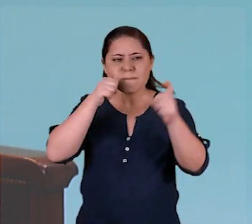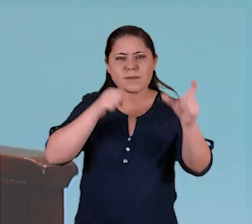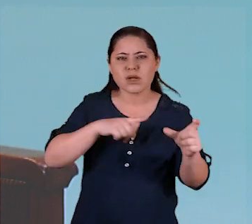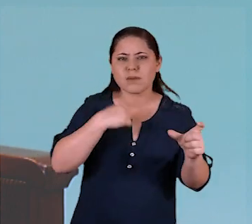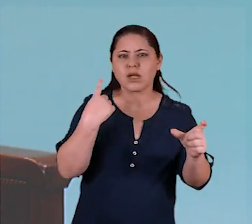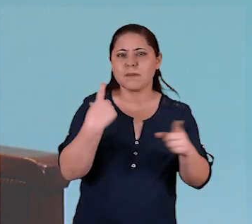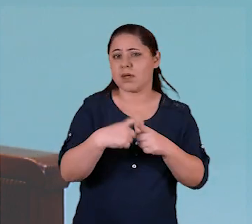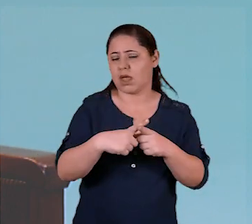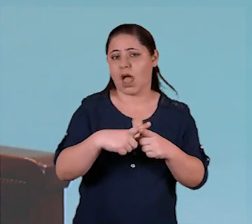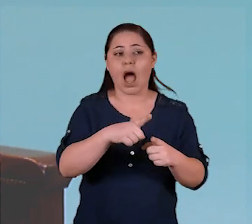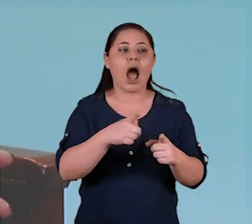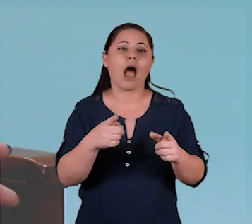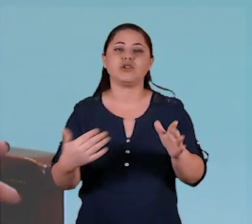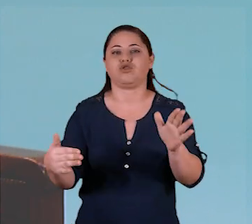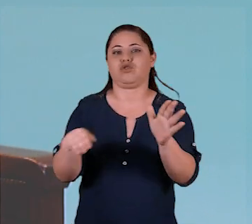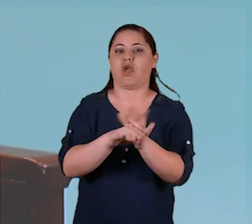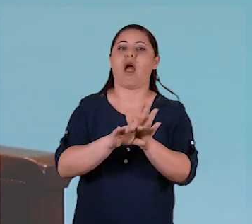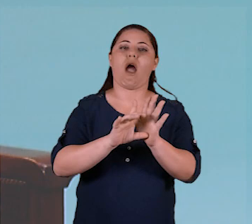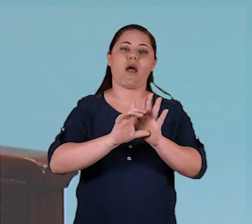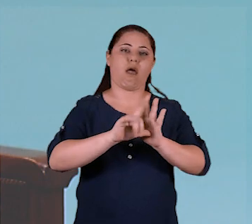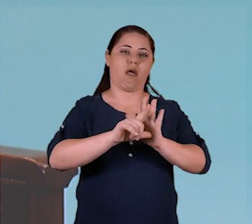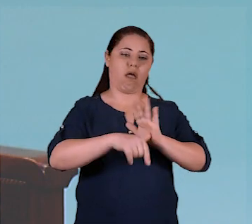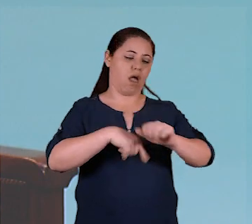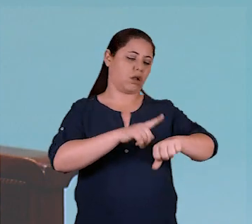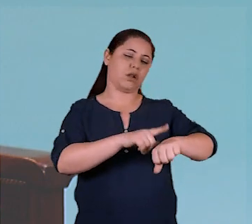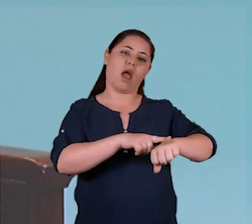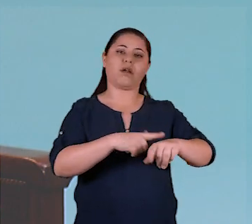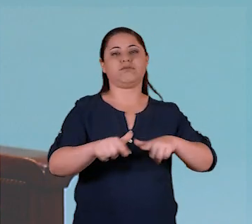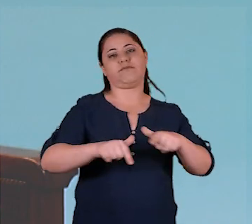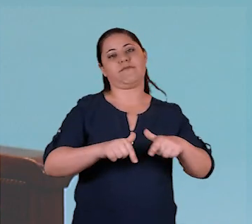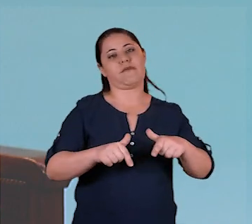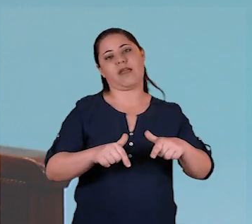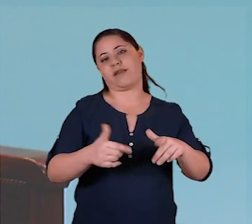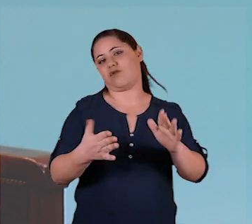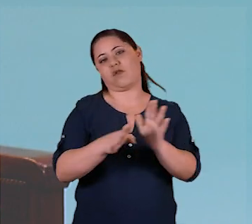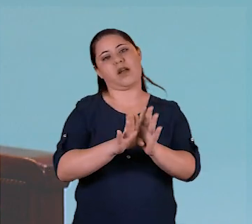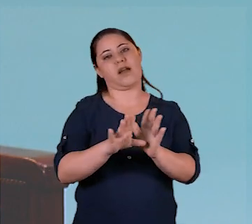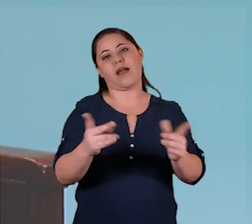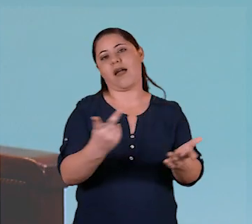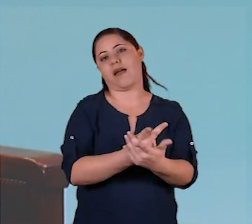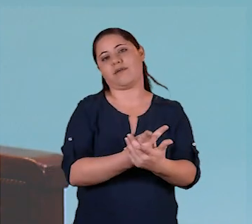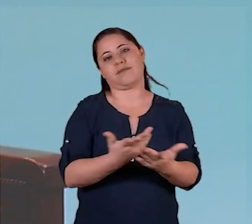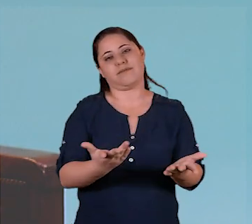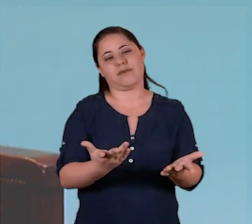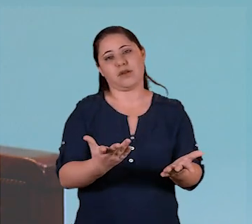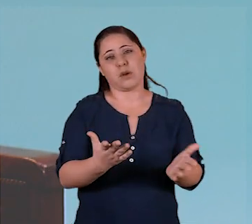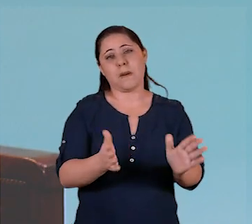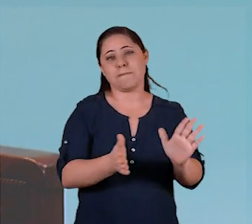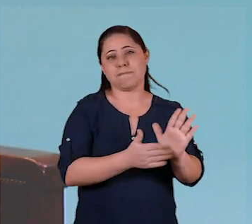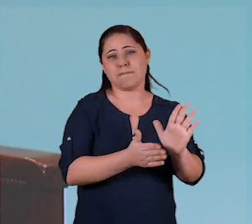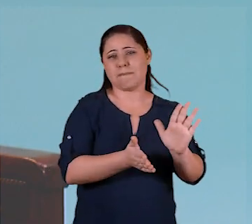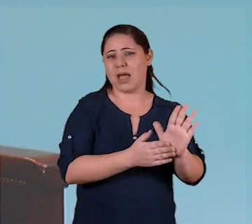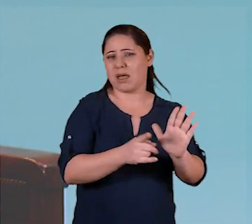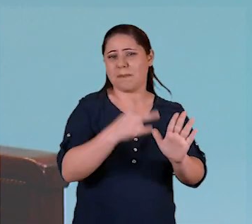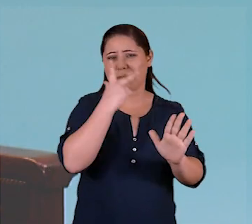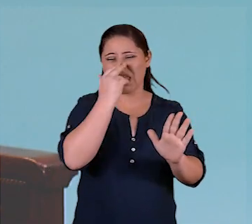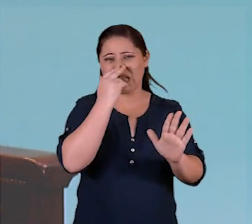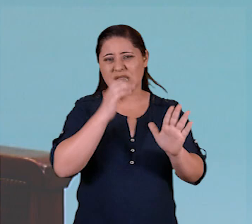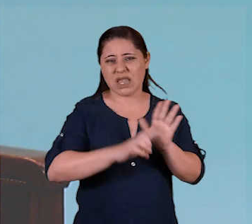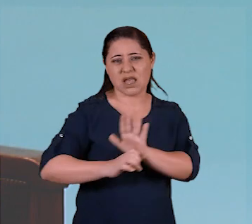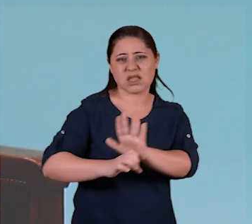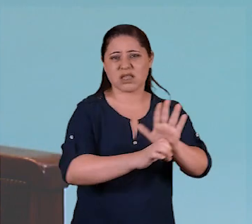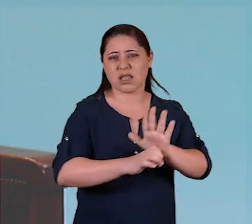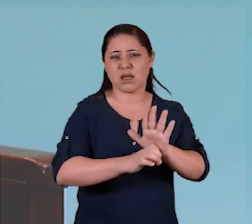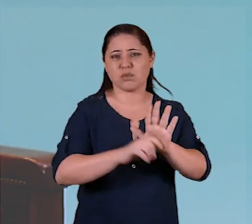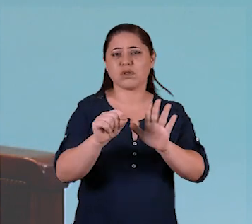motivo. Ela chegou tarde do trabalho e não deveria ter chegado naquele horário. Então, assim, o papel, esses modelos do